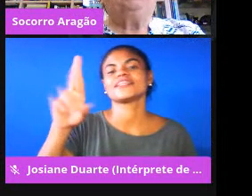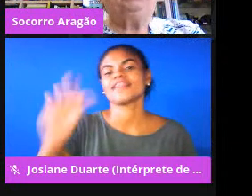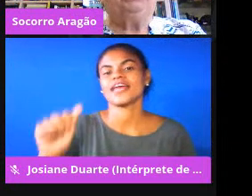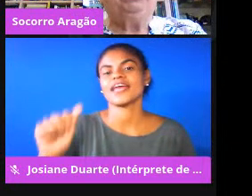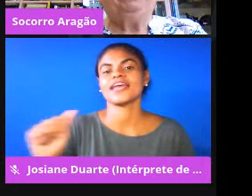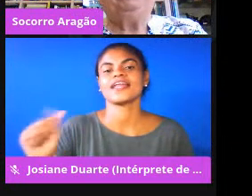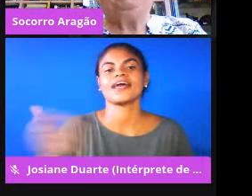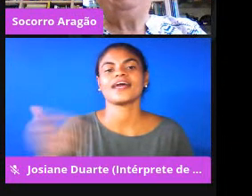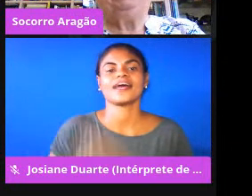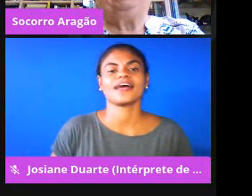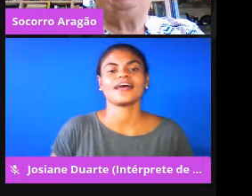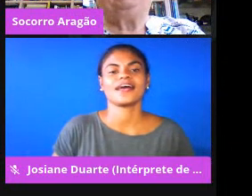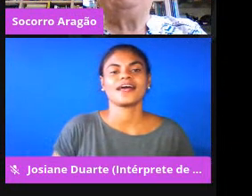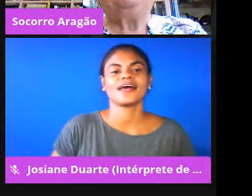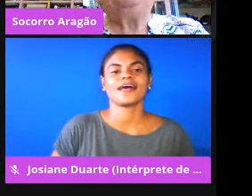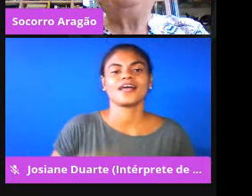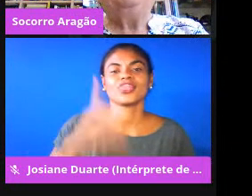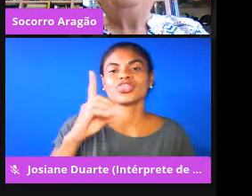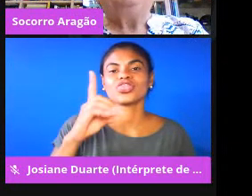corso chifrudo.